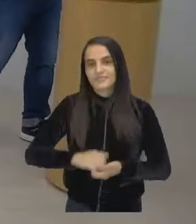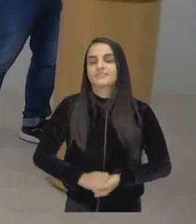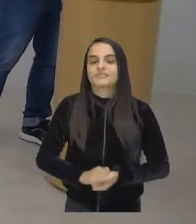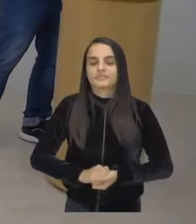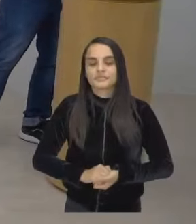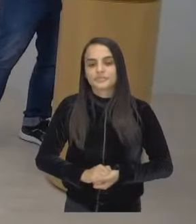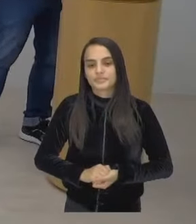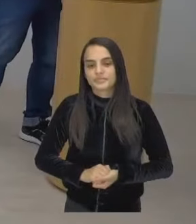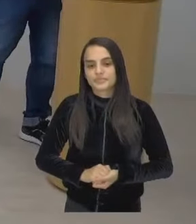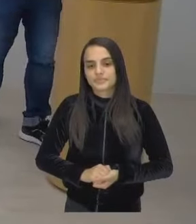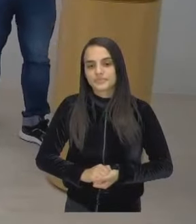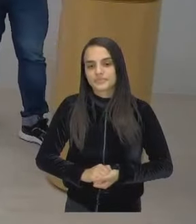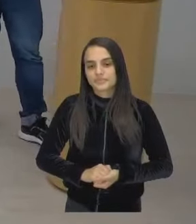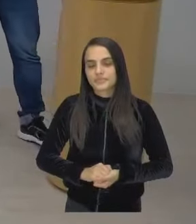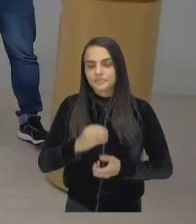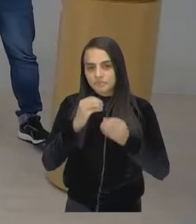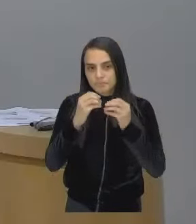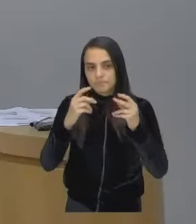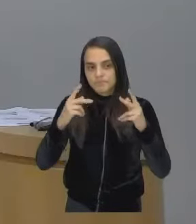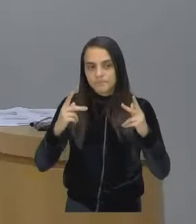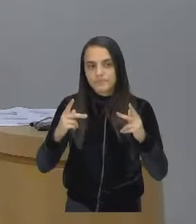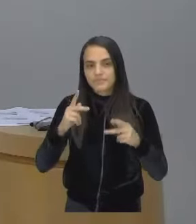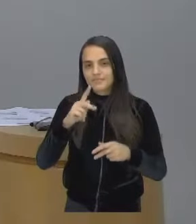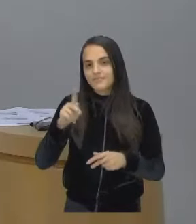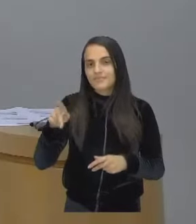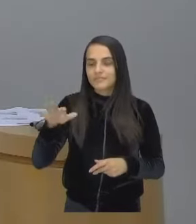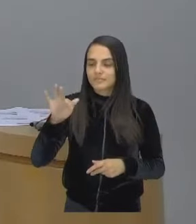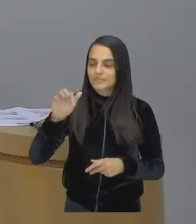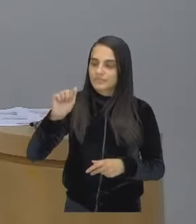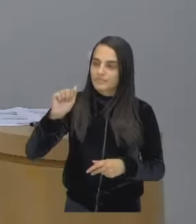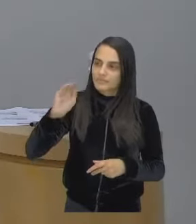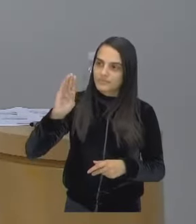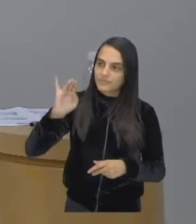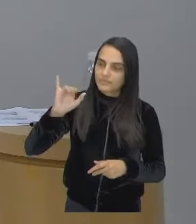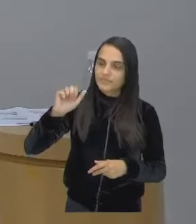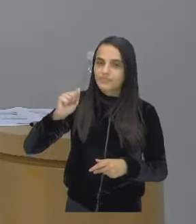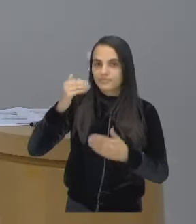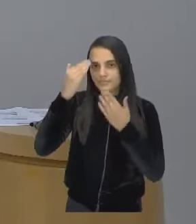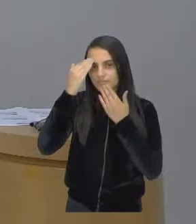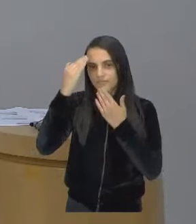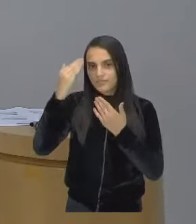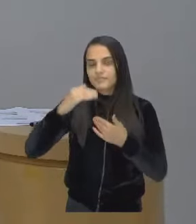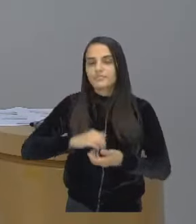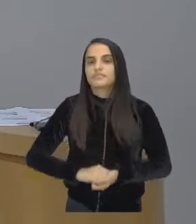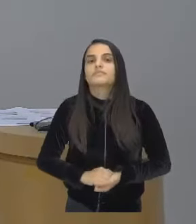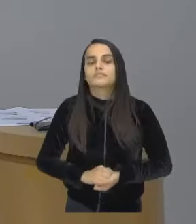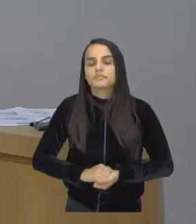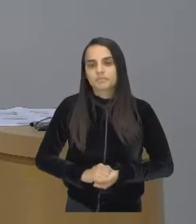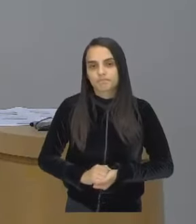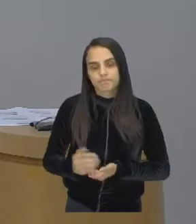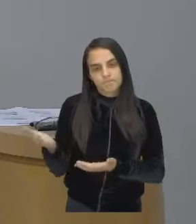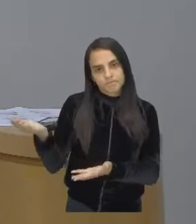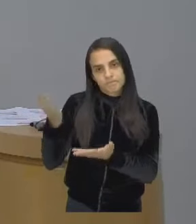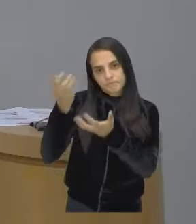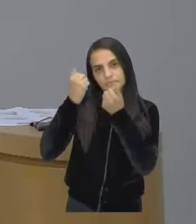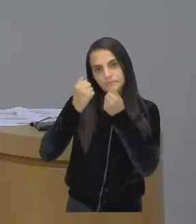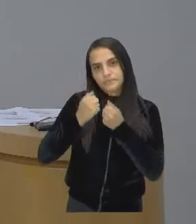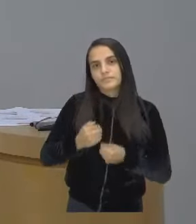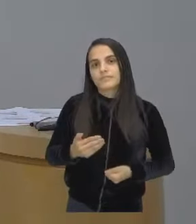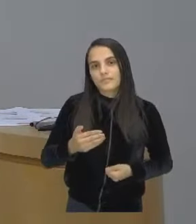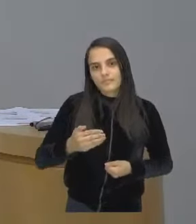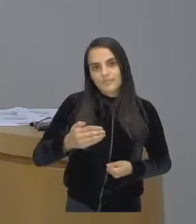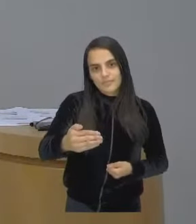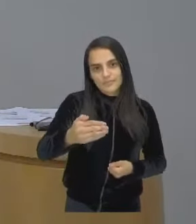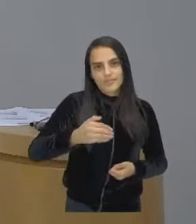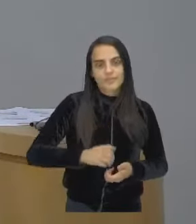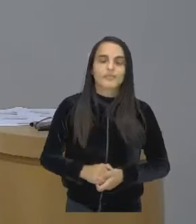Very nice. Okay, okay. Profábia. Profábia. Ok, Profábia, thanks for the question. Alright, vamos lá para frente agora, porque a gente tem a nossa